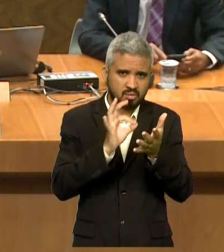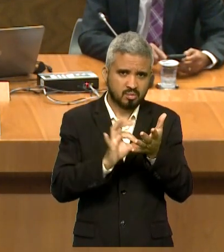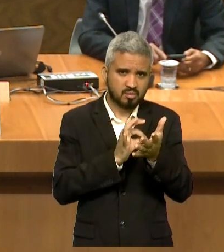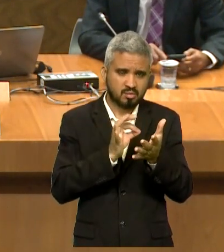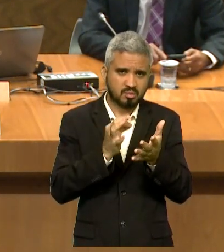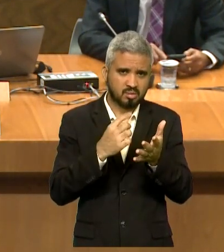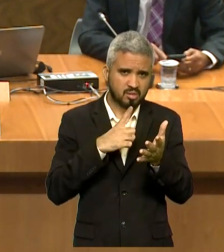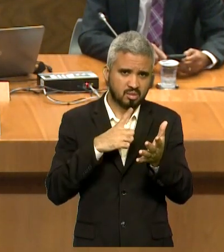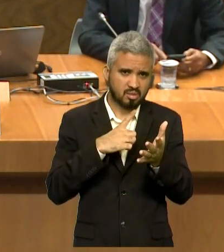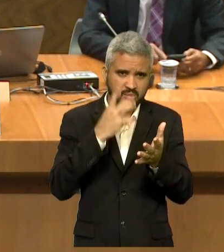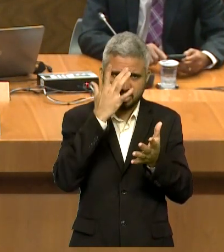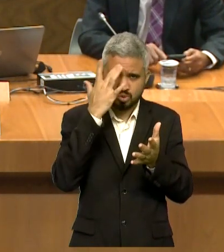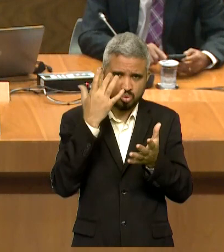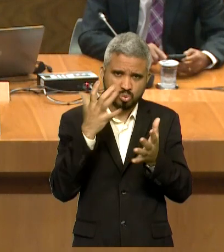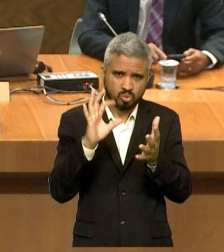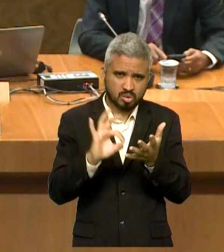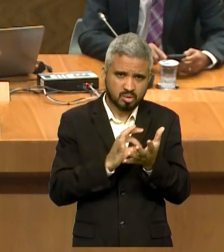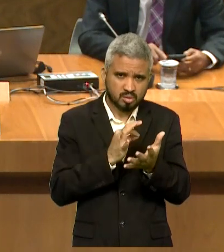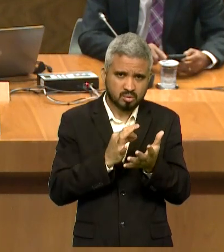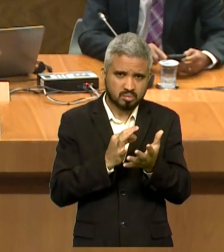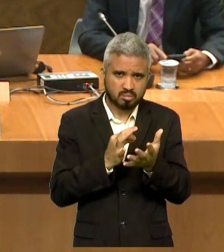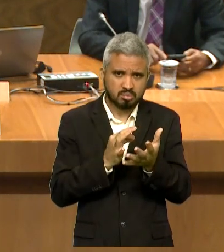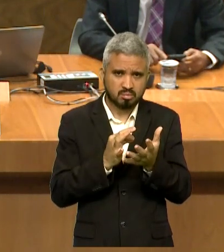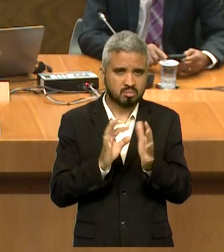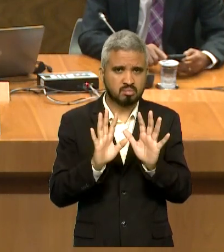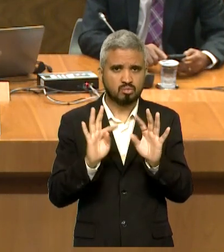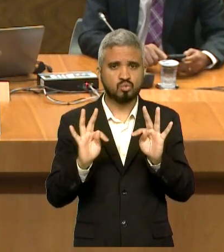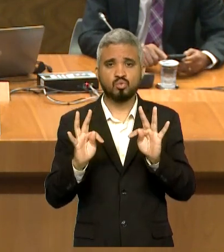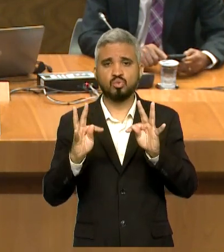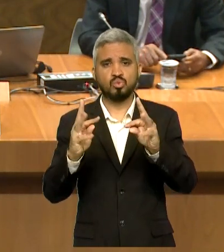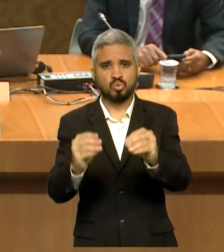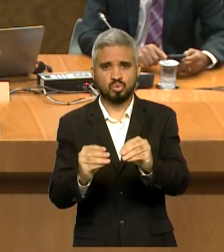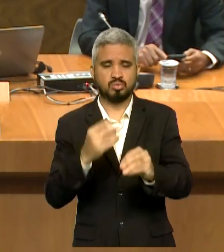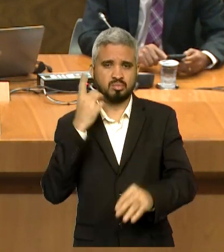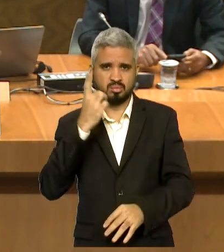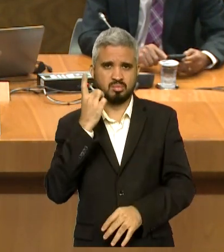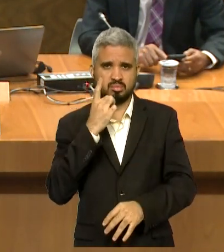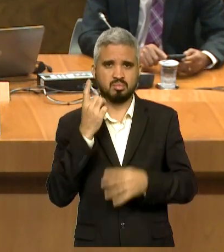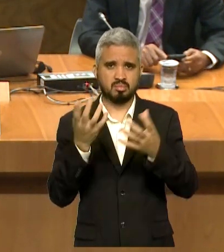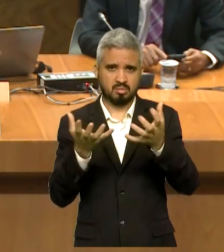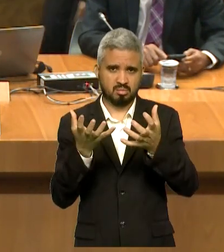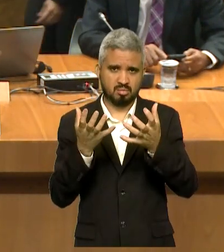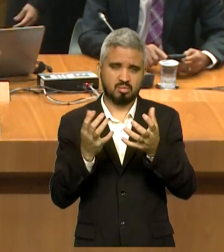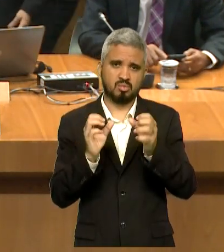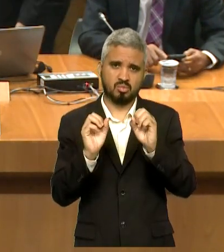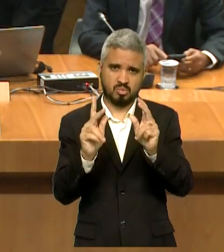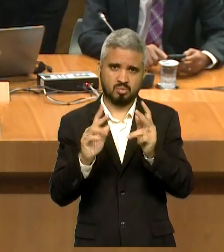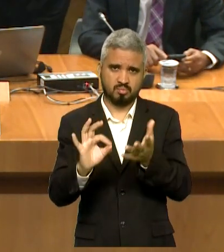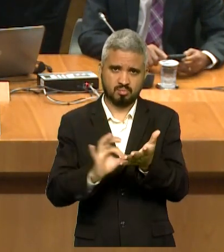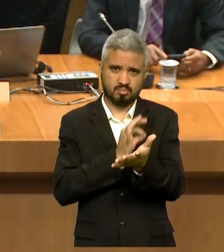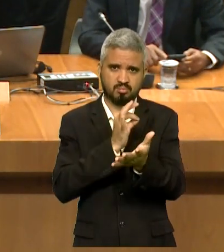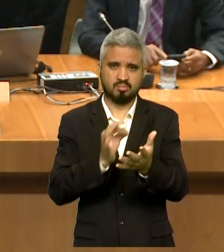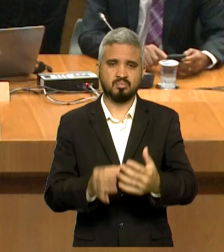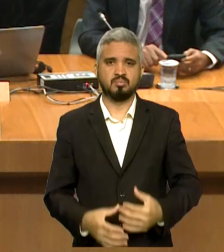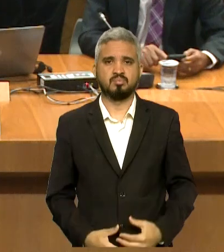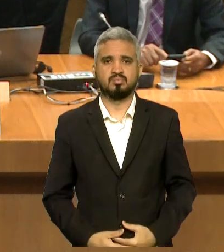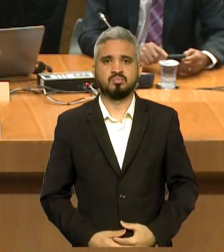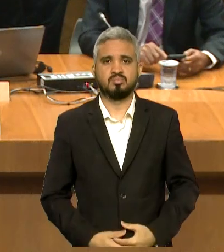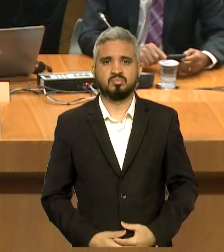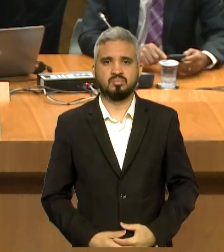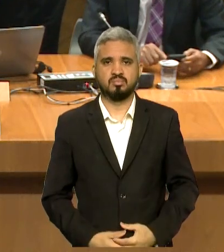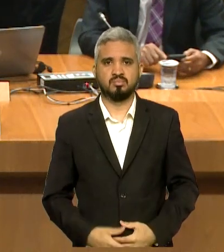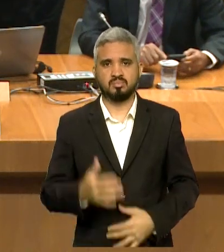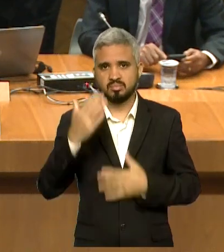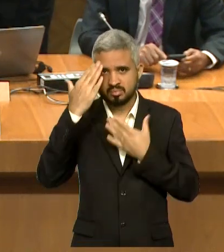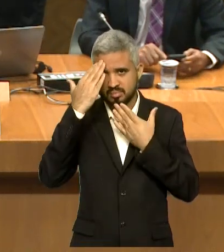favor. Pronto. Subscrito por todos os deputados presentes. Agradeço,